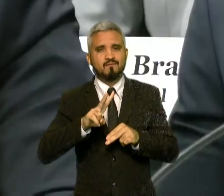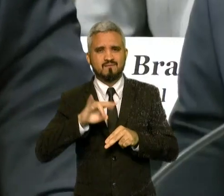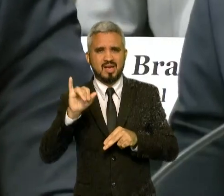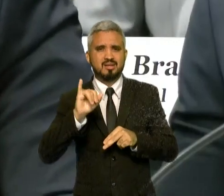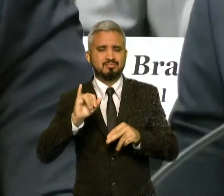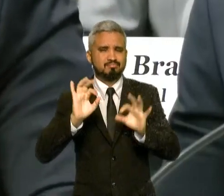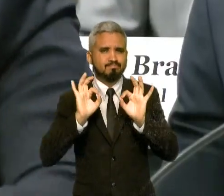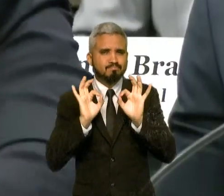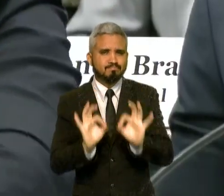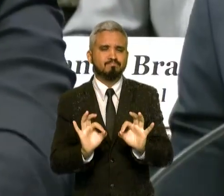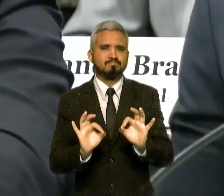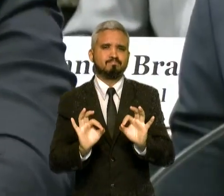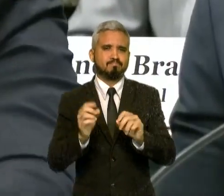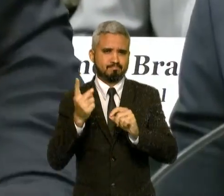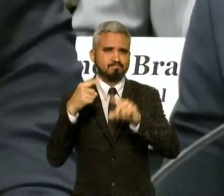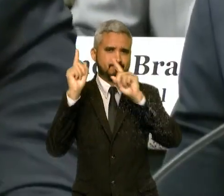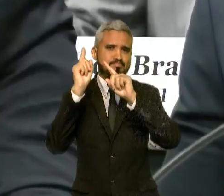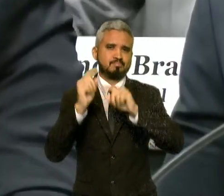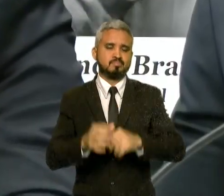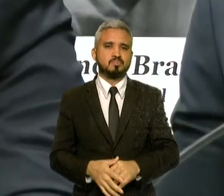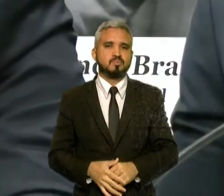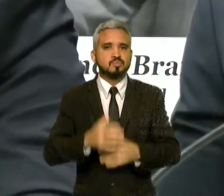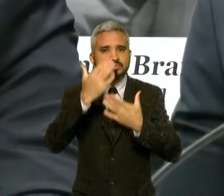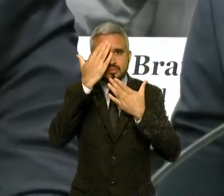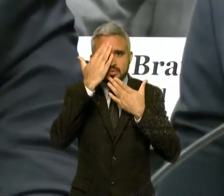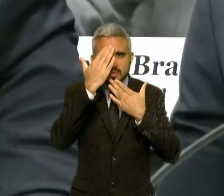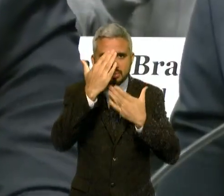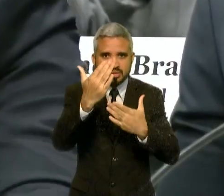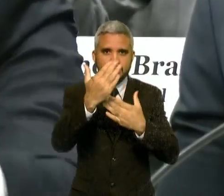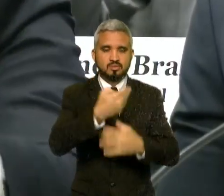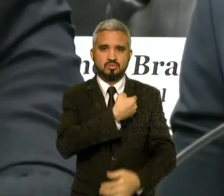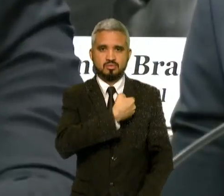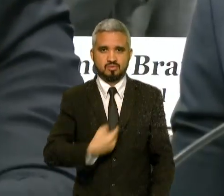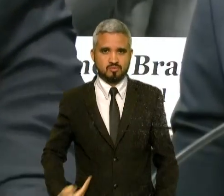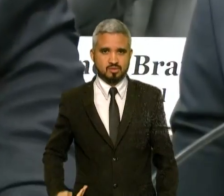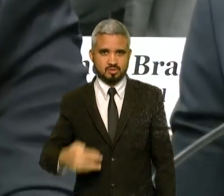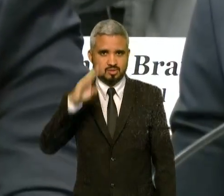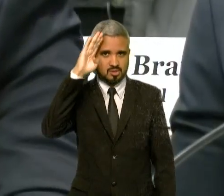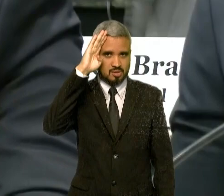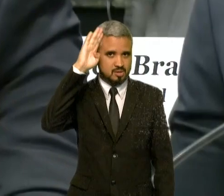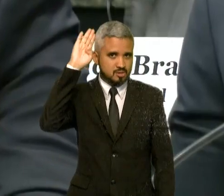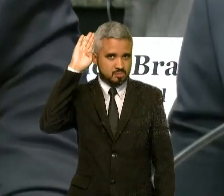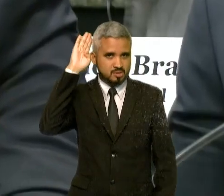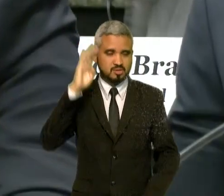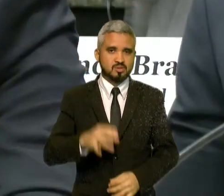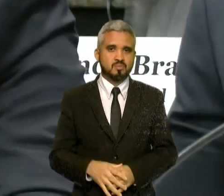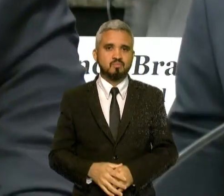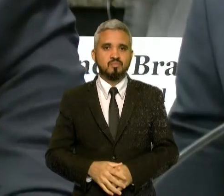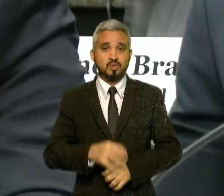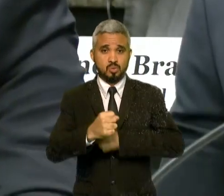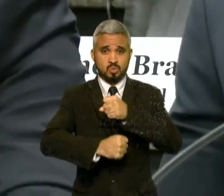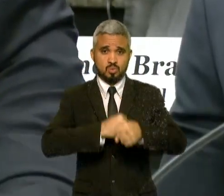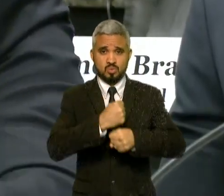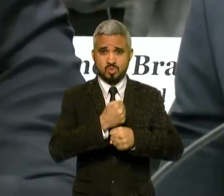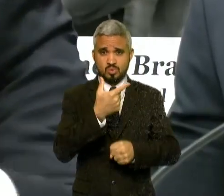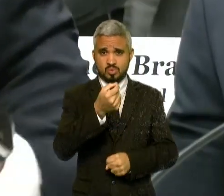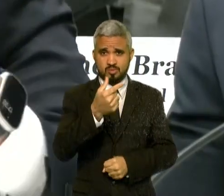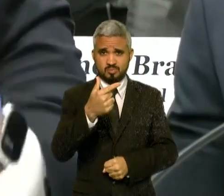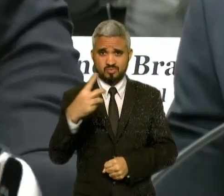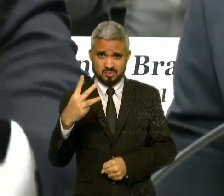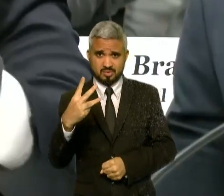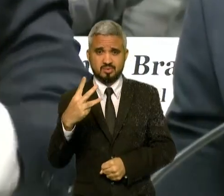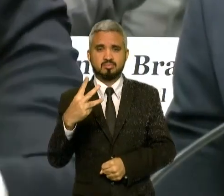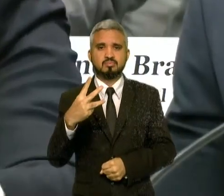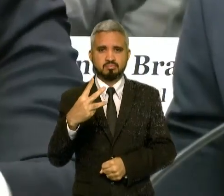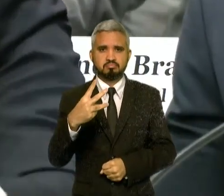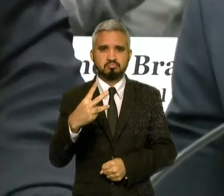Então, fica aqui o meu registro de agradecimento ao governador Carlos Brandão, que muito rapidamente, nesse ano, fez essa obra, trouxe gente até de fora do